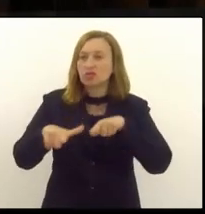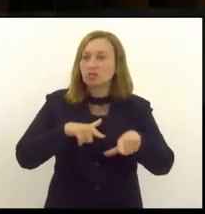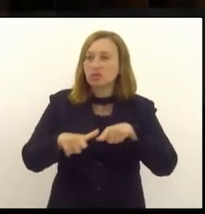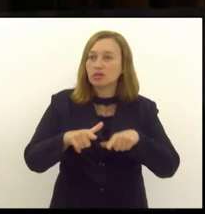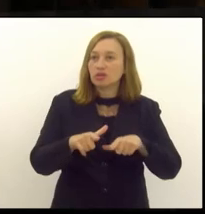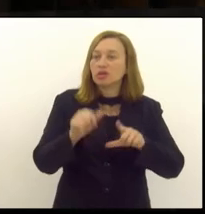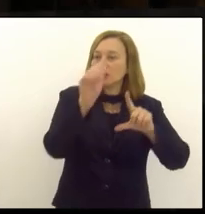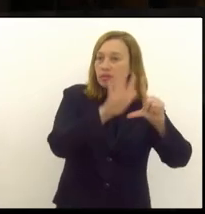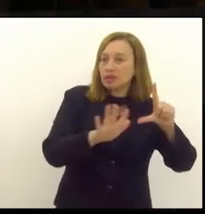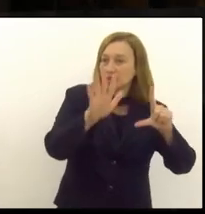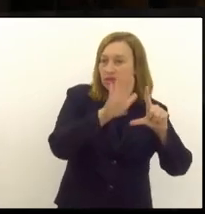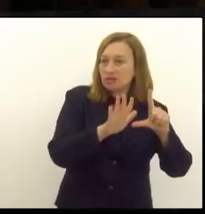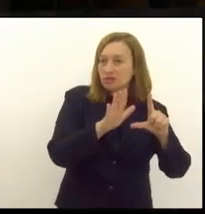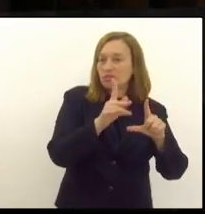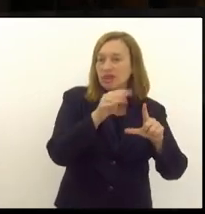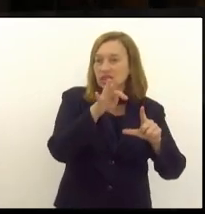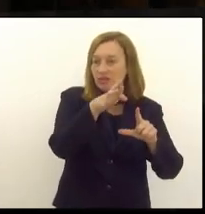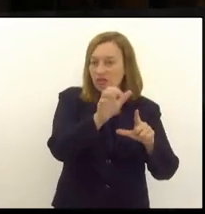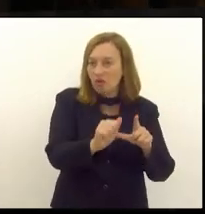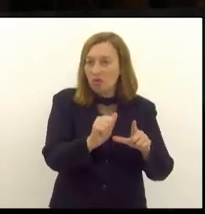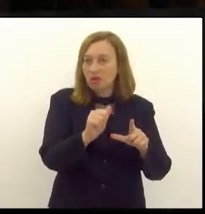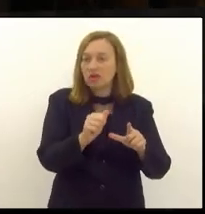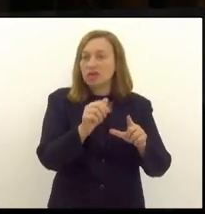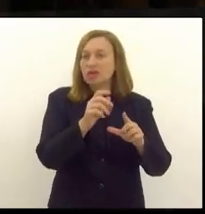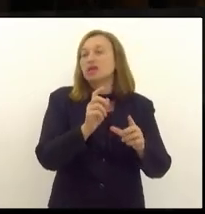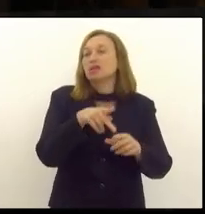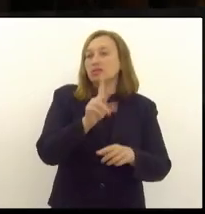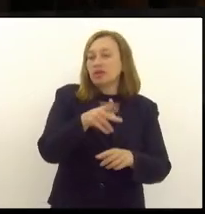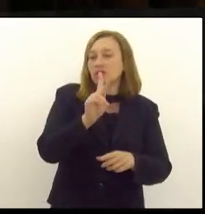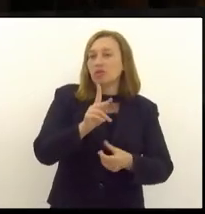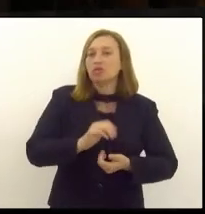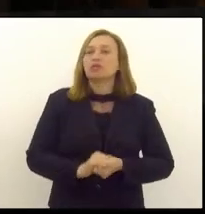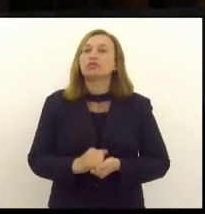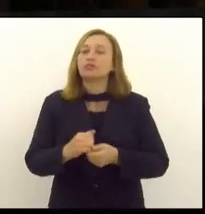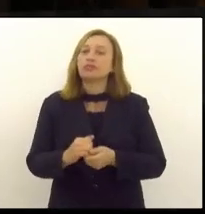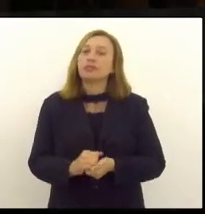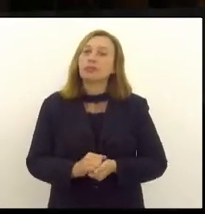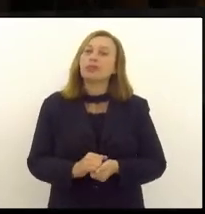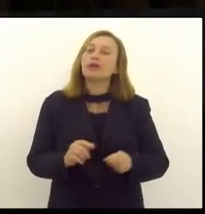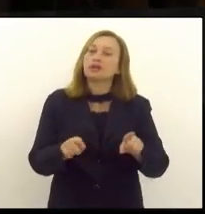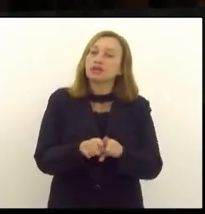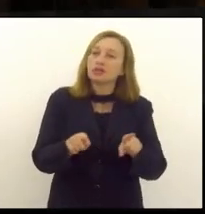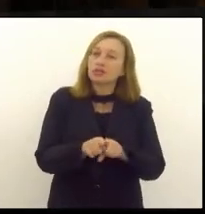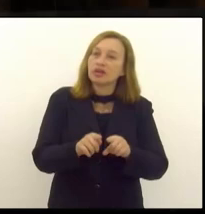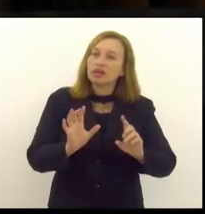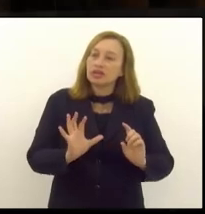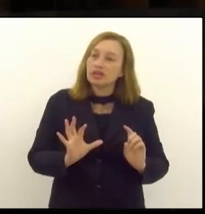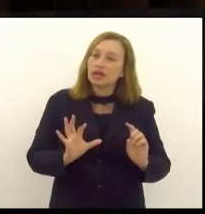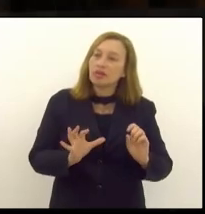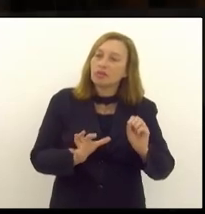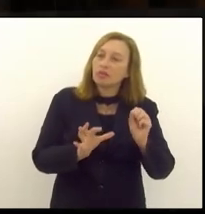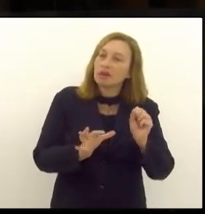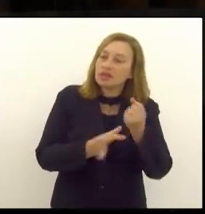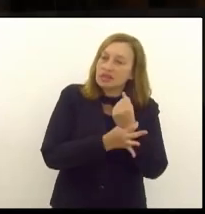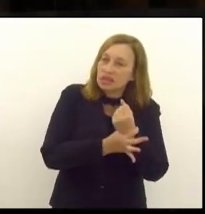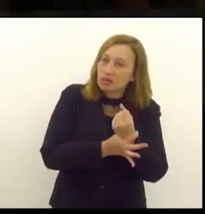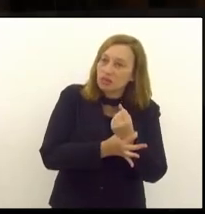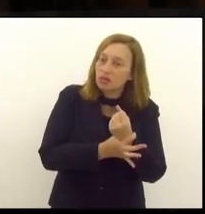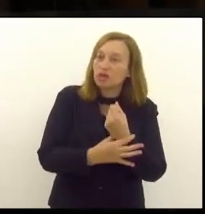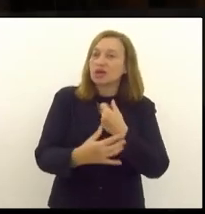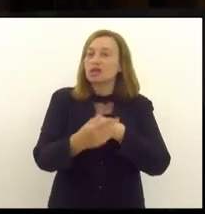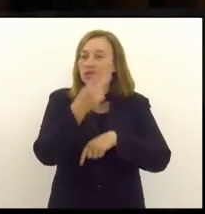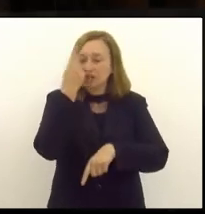plataformas de petróleo no estado do Rio. Com atuação de destaque na defesa do isolamento dos trabalhadores, o acesso ao